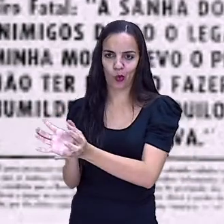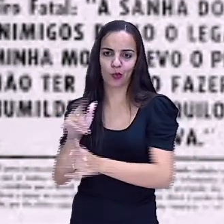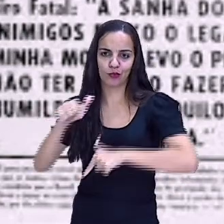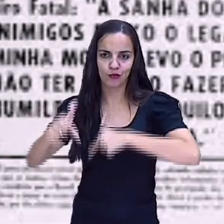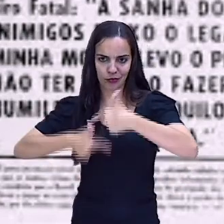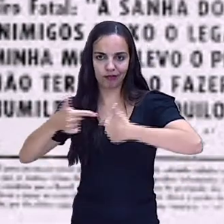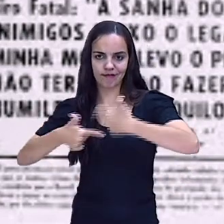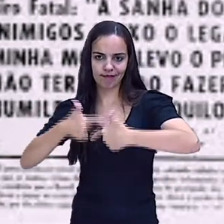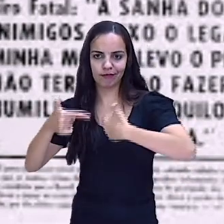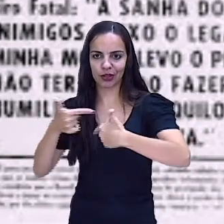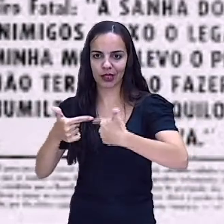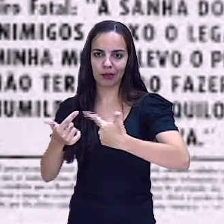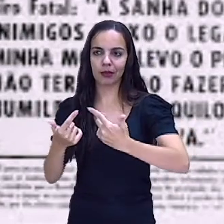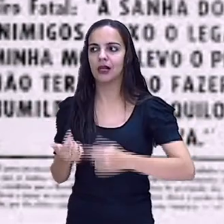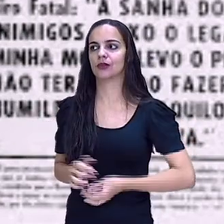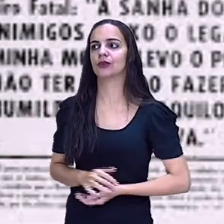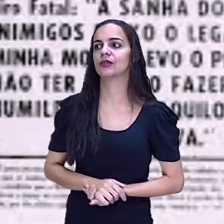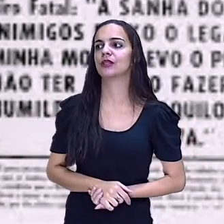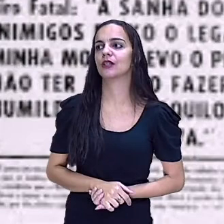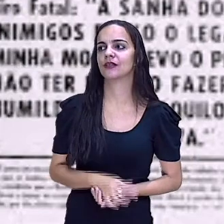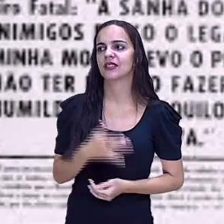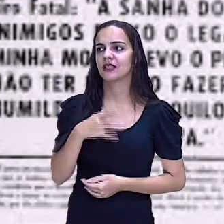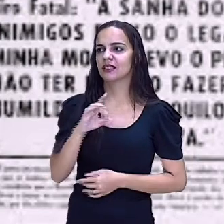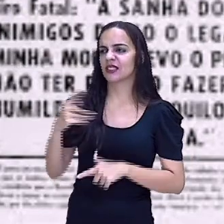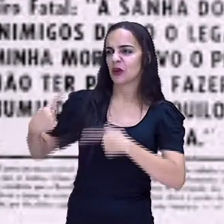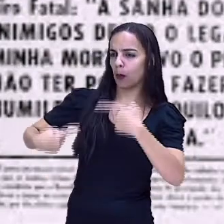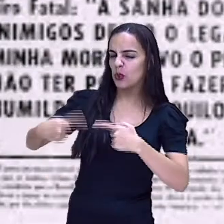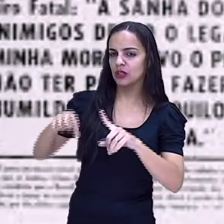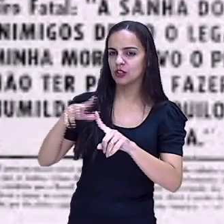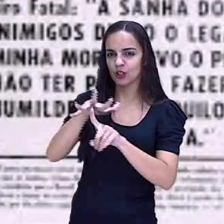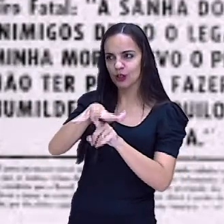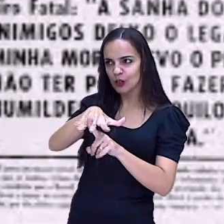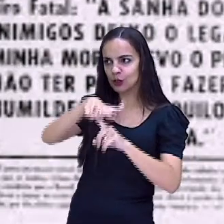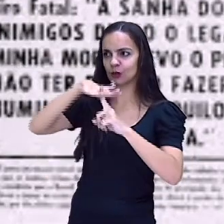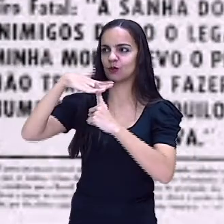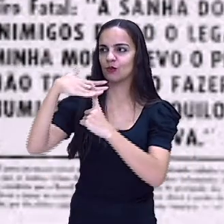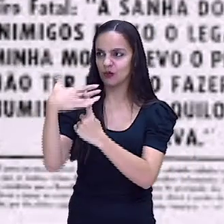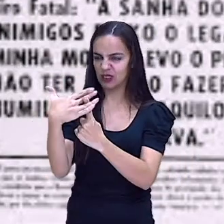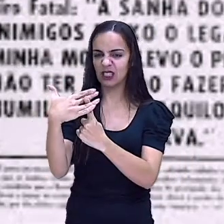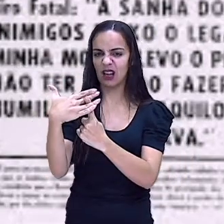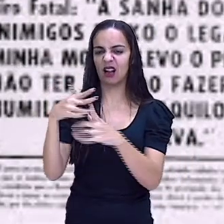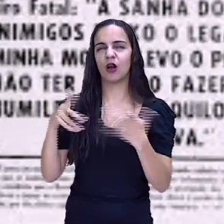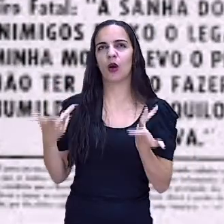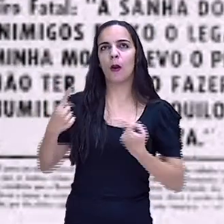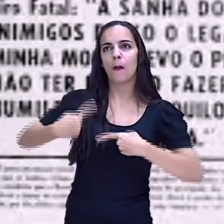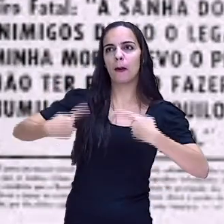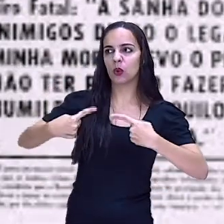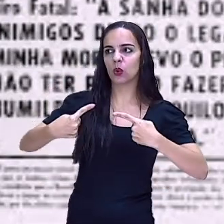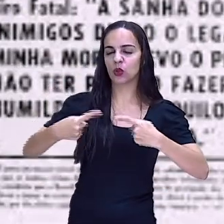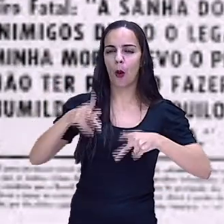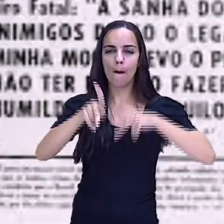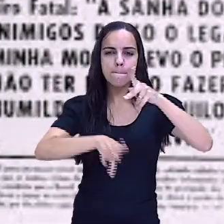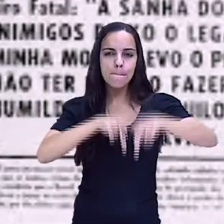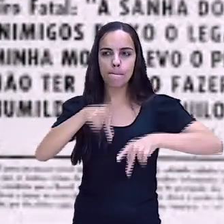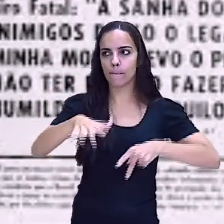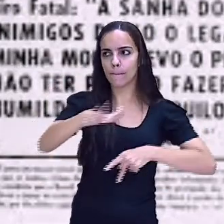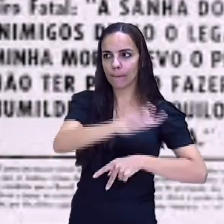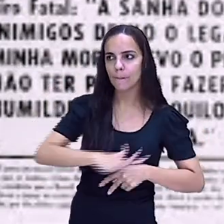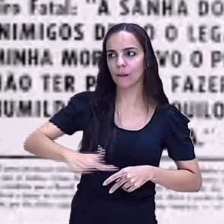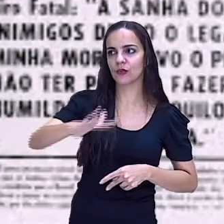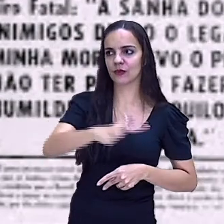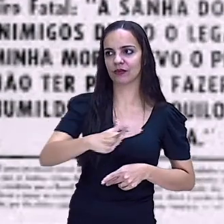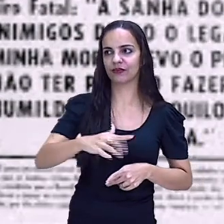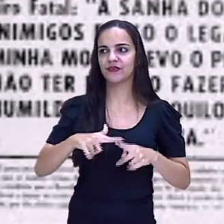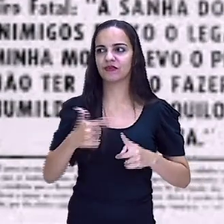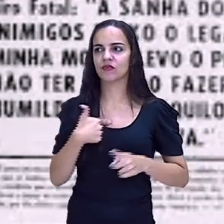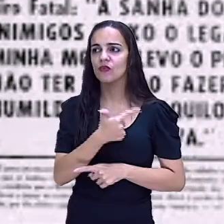Então ele fez uma política socialista, uma política populista, popular, que vai de